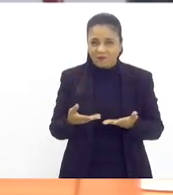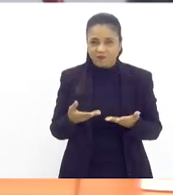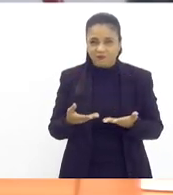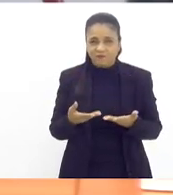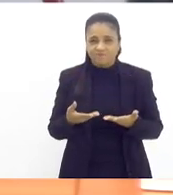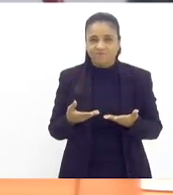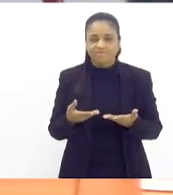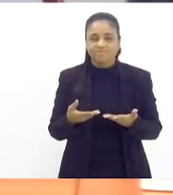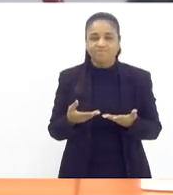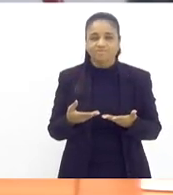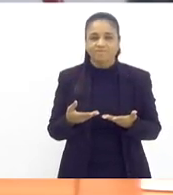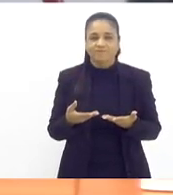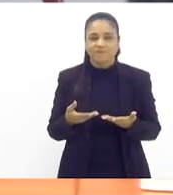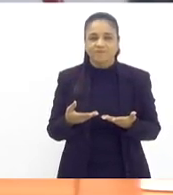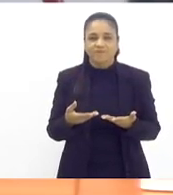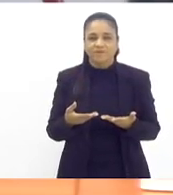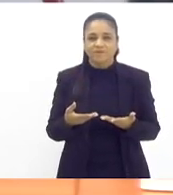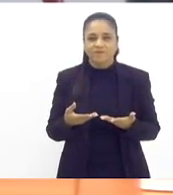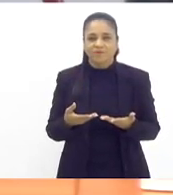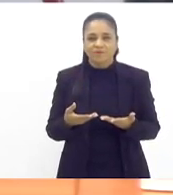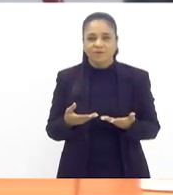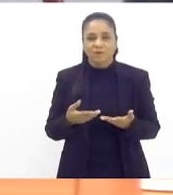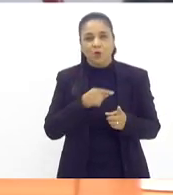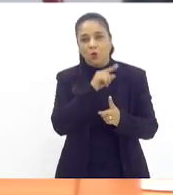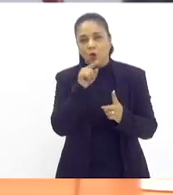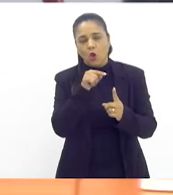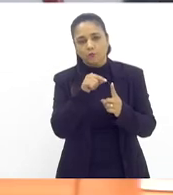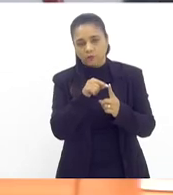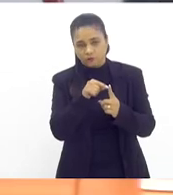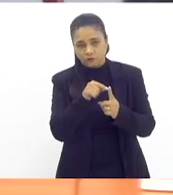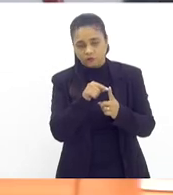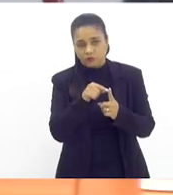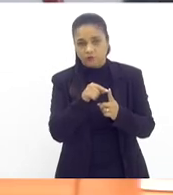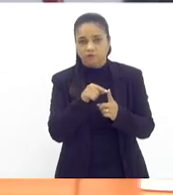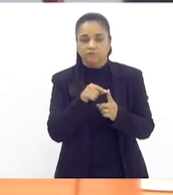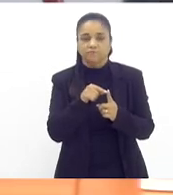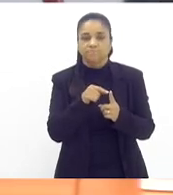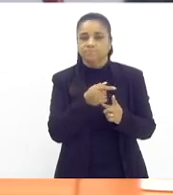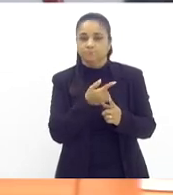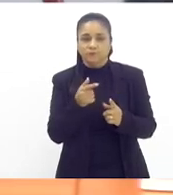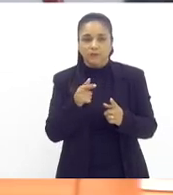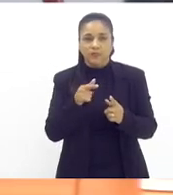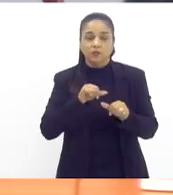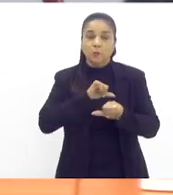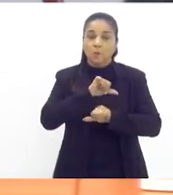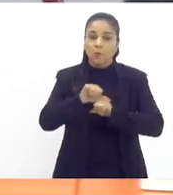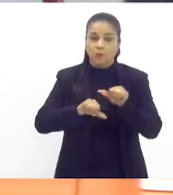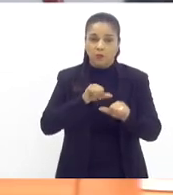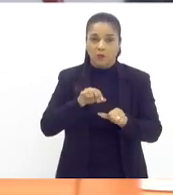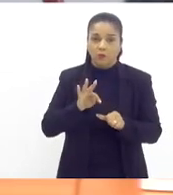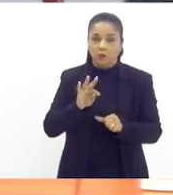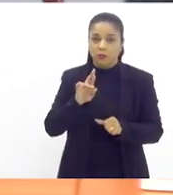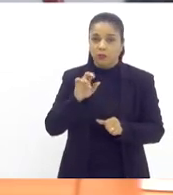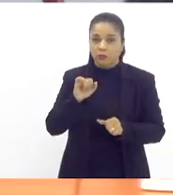que apesar de não ter o objetivo de mudar a carga, né, tributária,